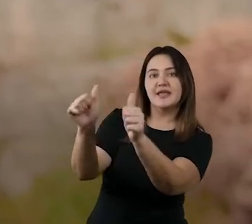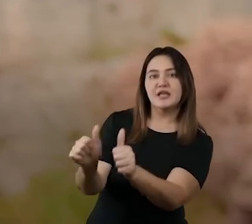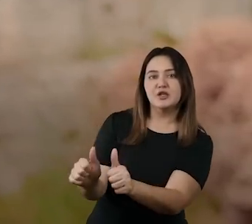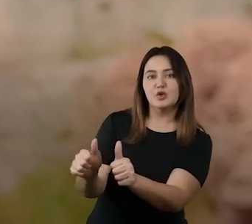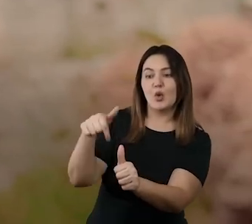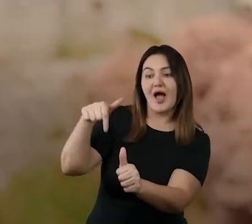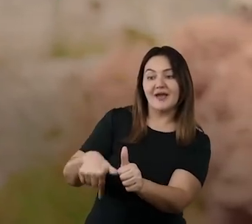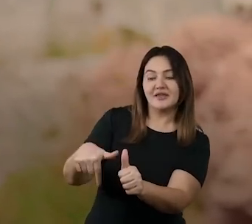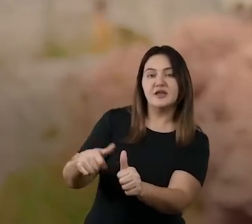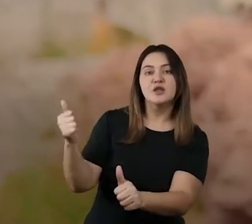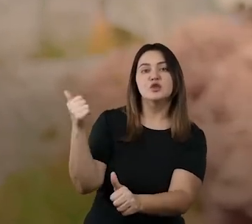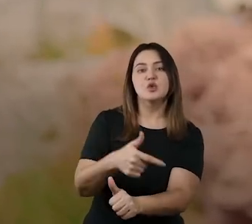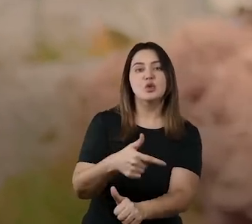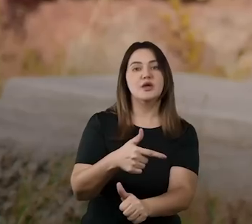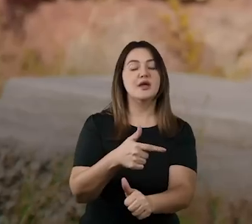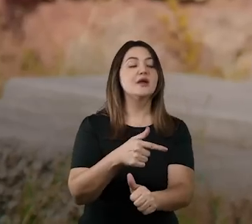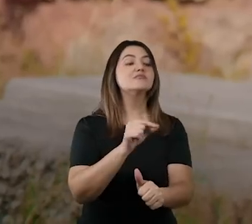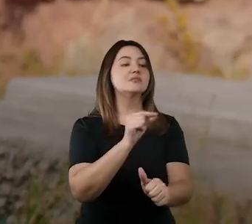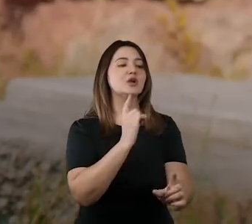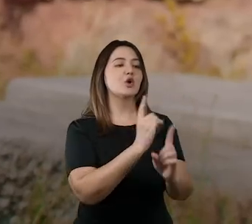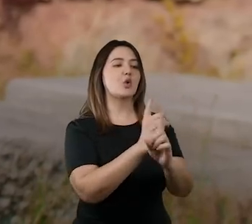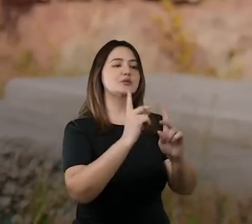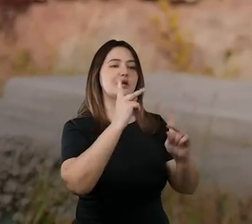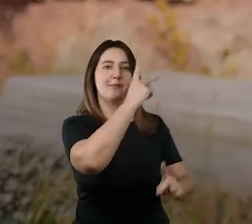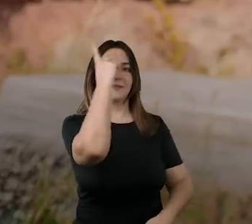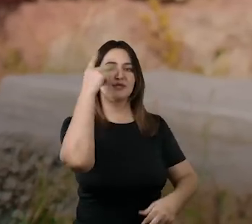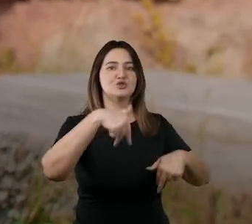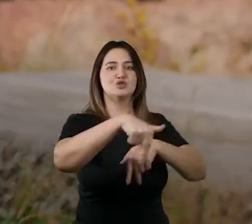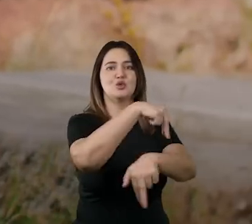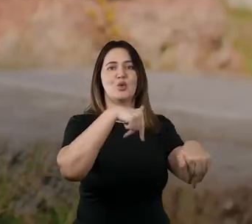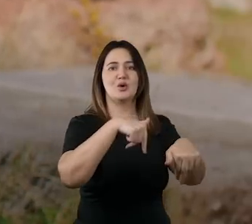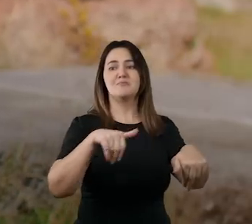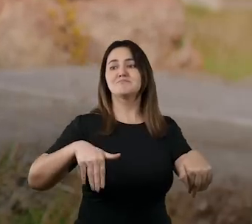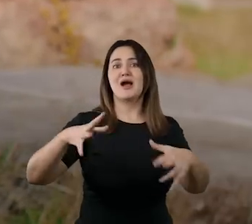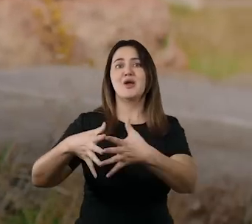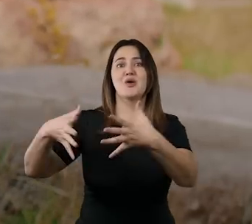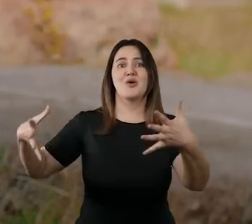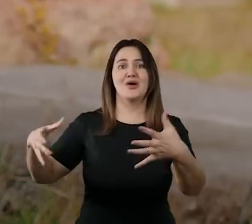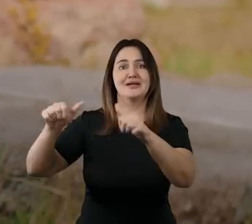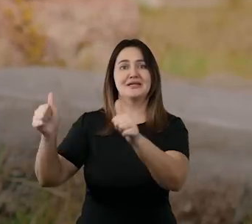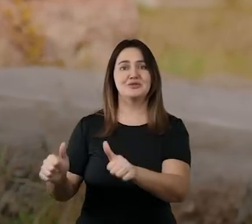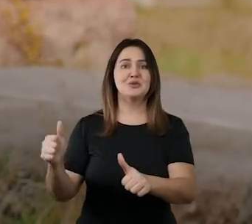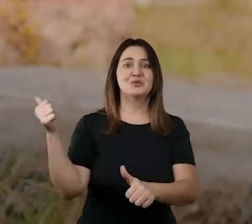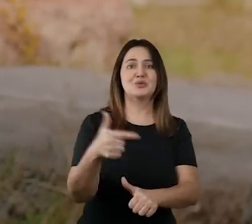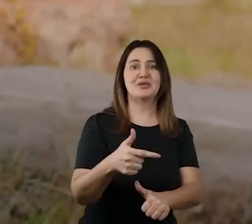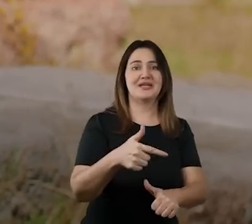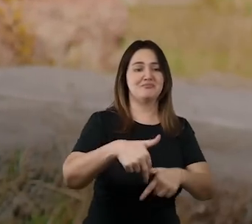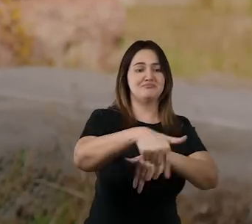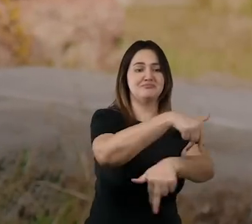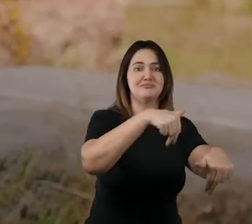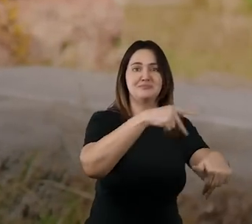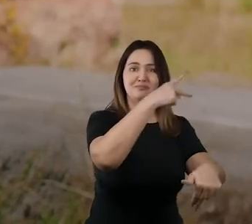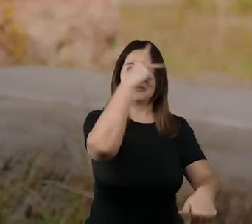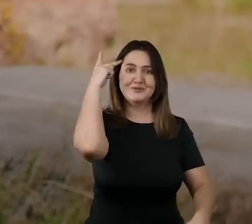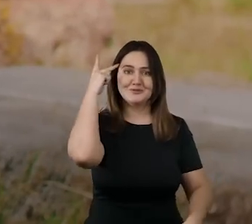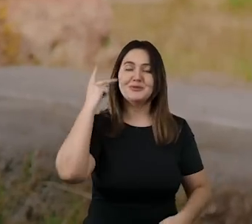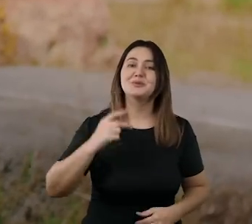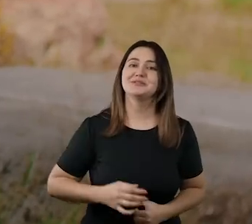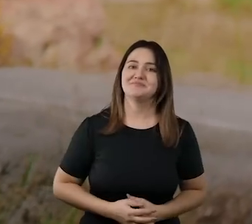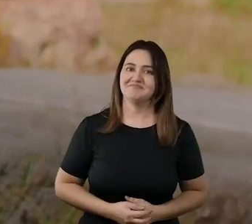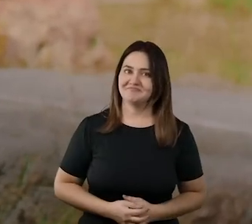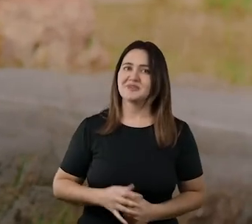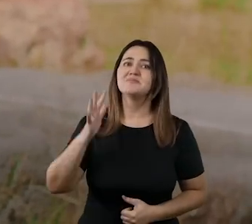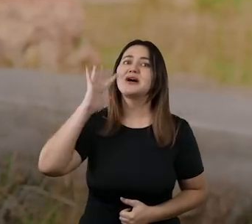do que encontrar um ser humano. E aí a gente entende realmente o espírito geopolítico e religioso que estava nessa